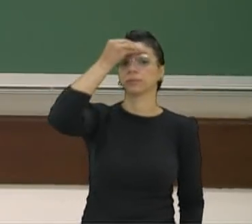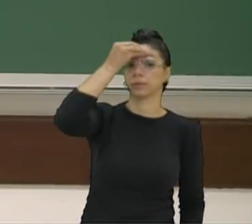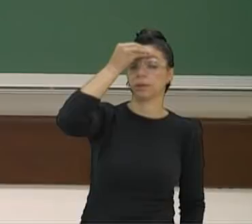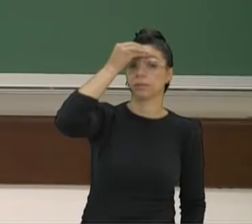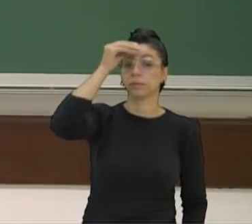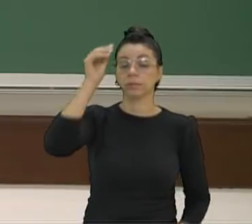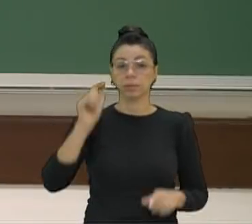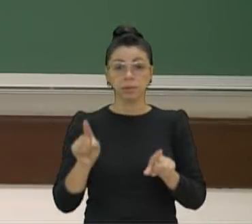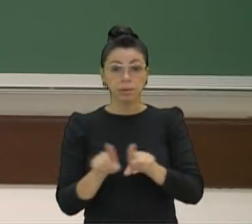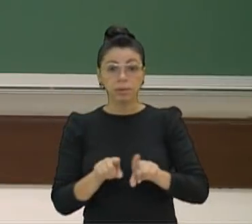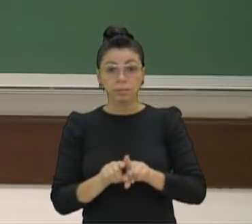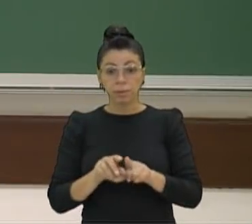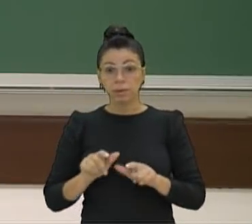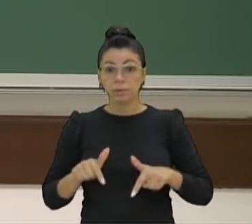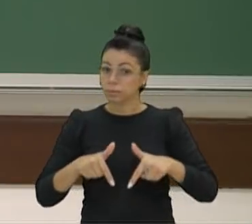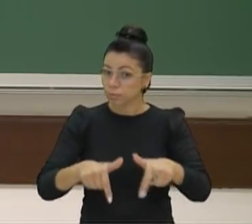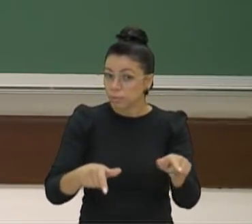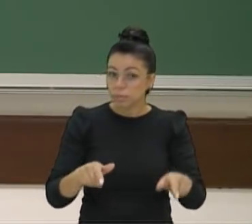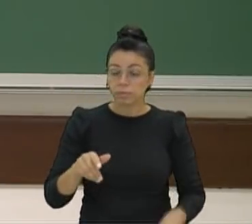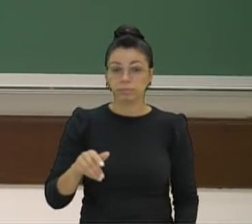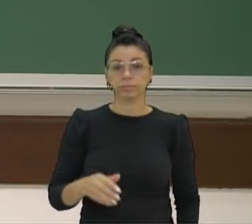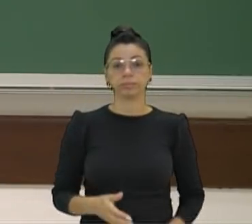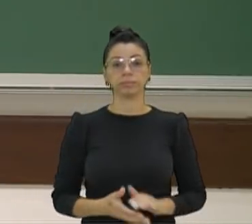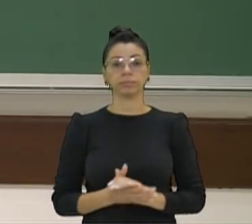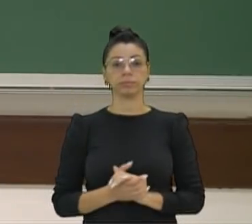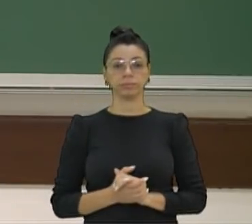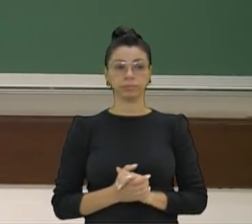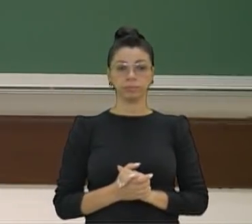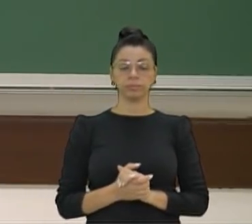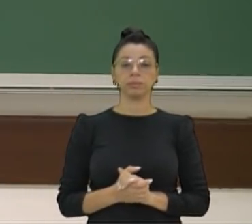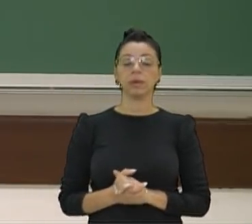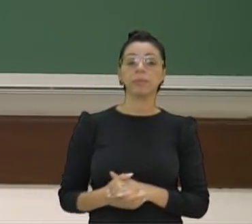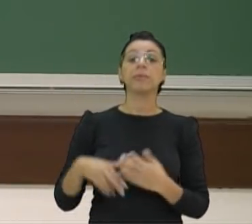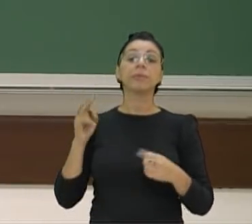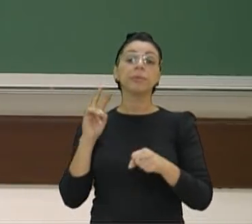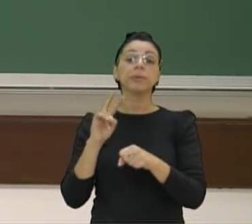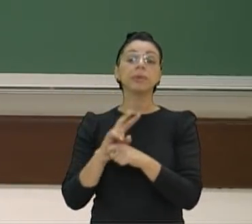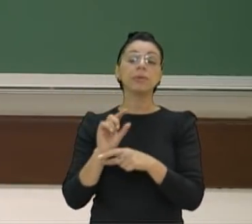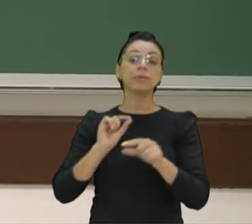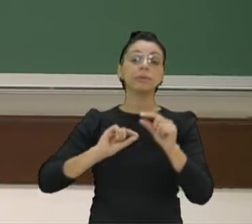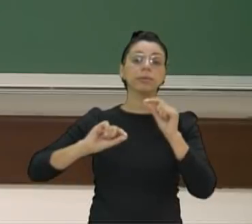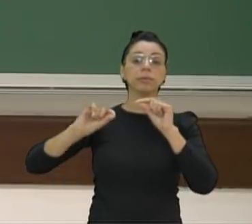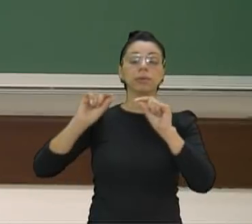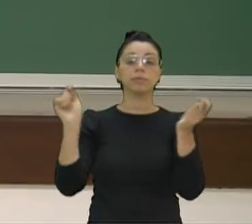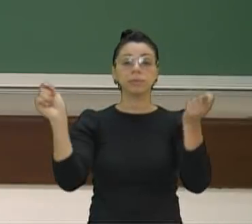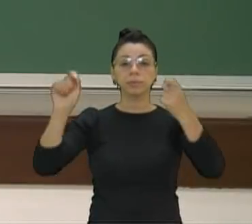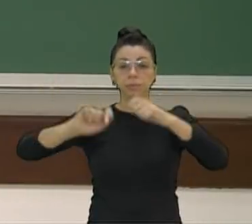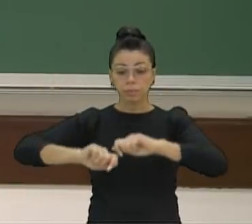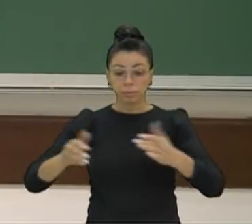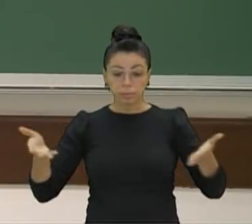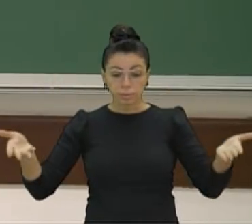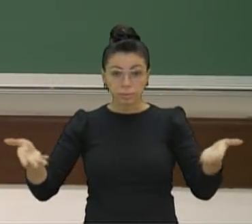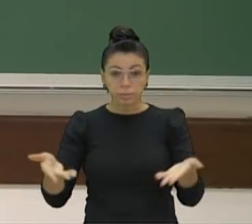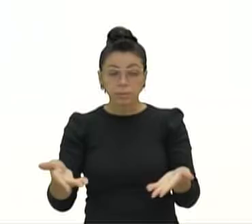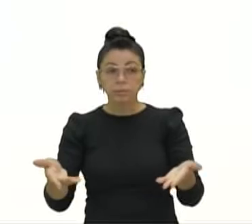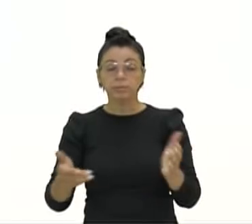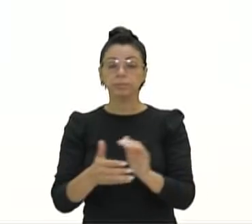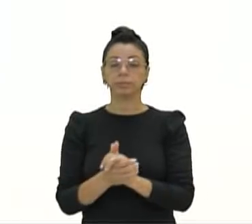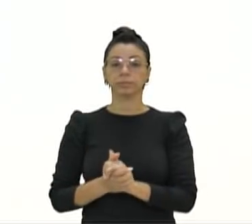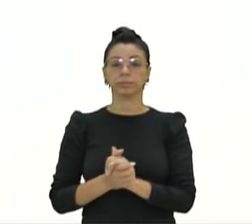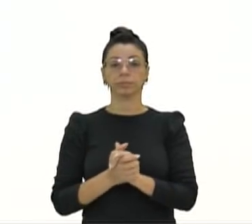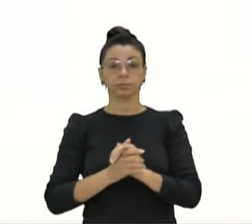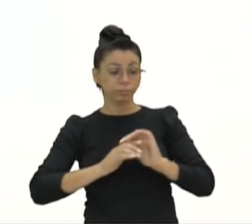E nas nossas atitudes, principalmente. Então, entre os cuidados tão necessários neste momento, a